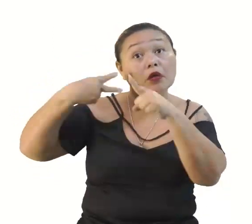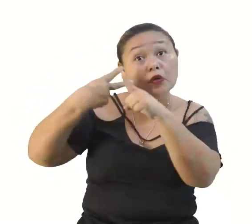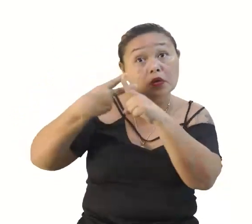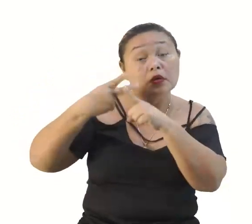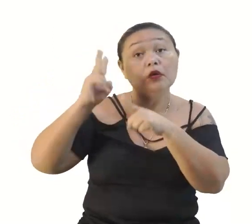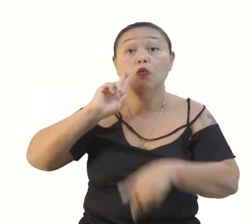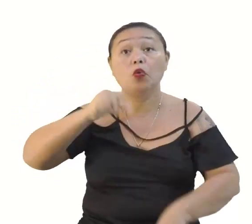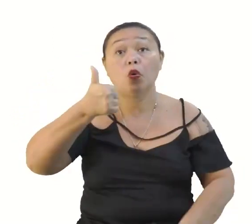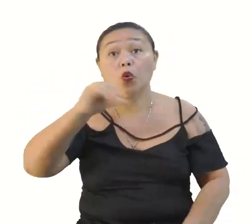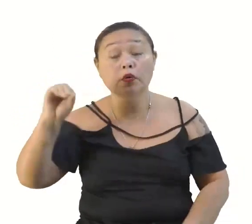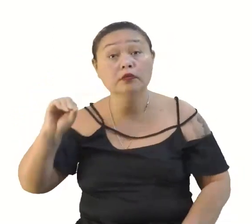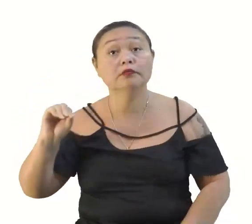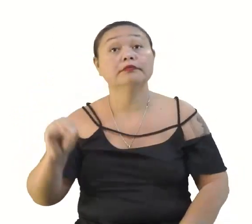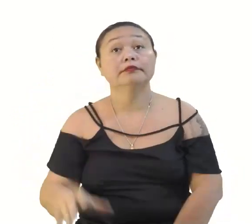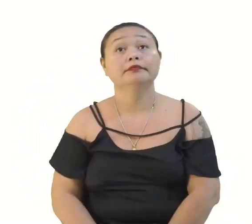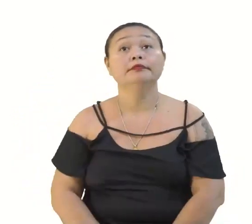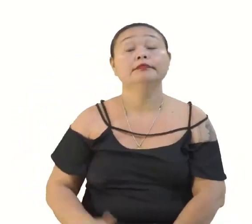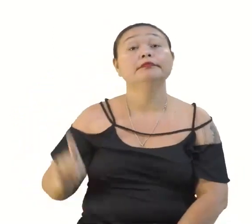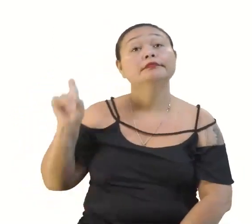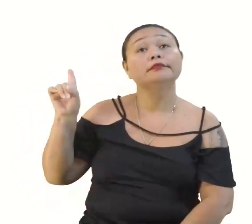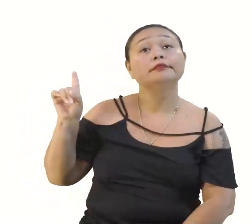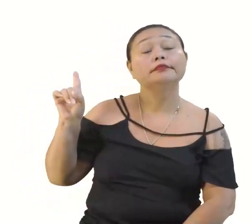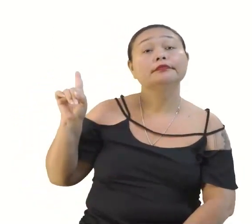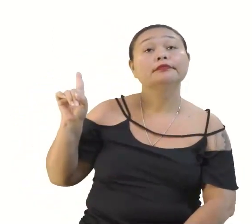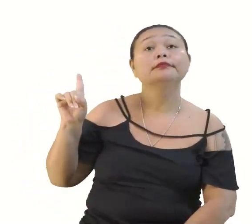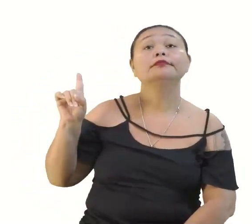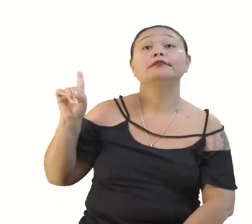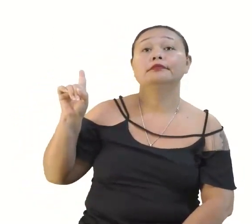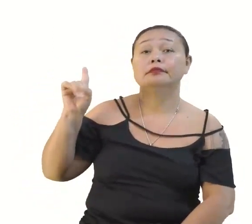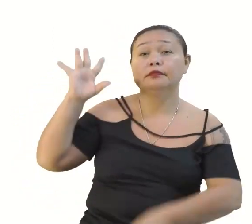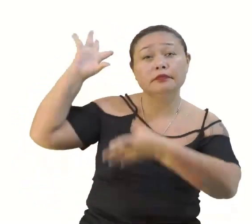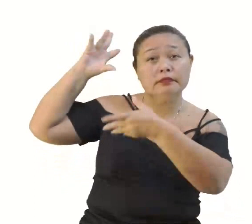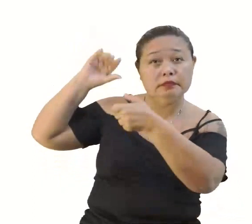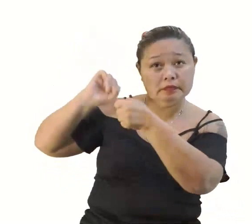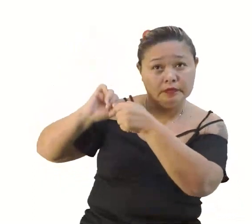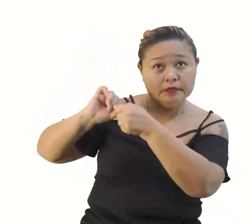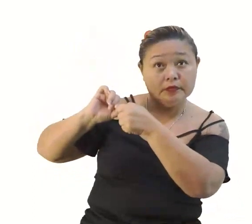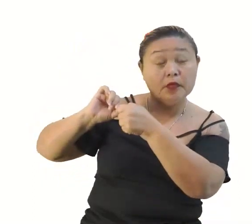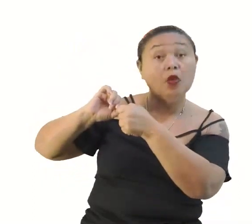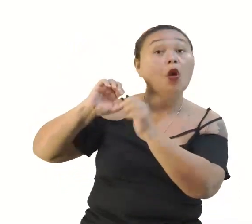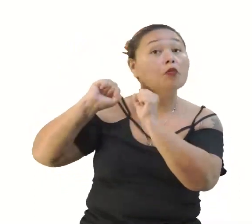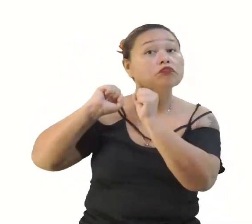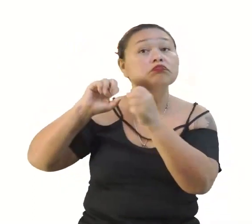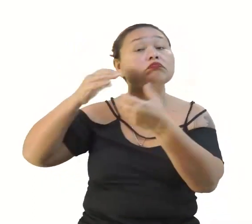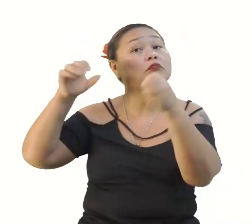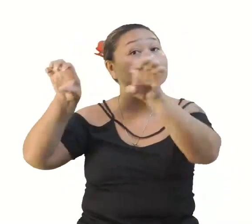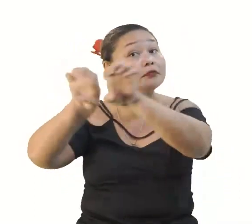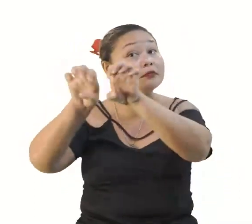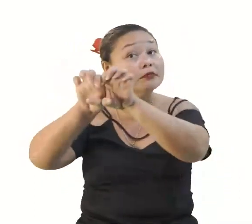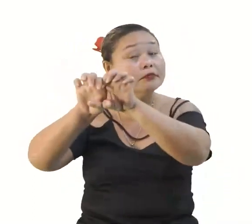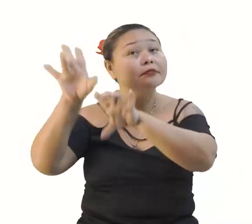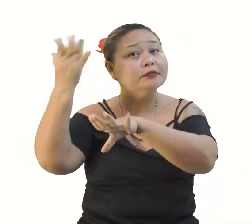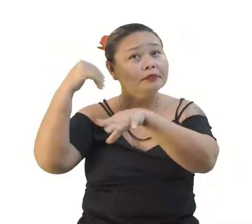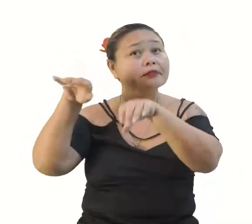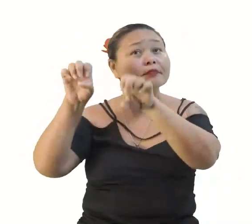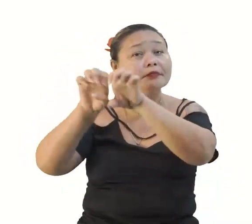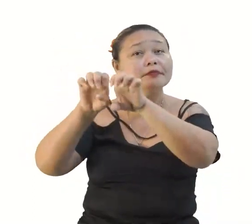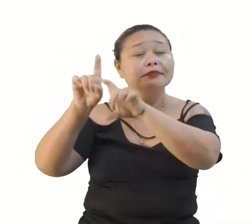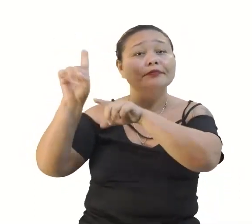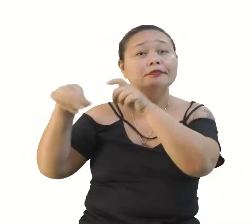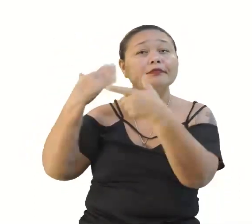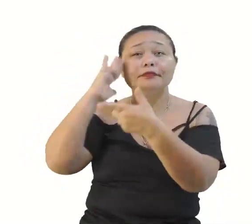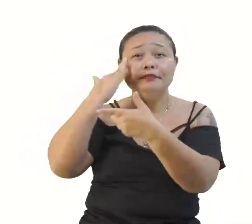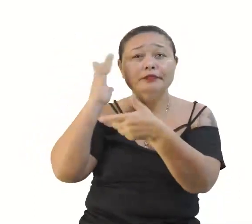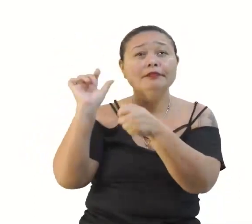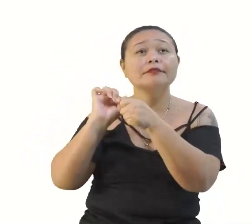dava 100. Então podemos resolver pelo raciocínio lógico ou podemos equacionar. Vamos equacionar rapidinho só para eles entenderem a